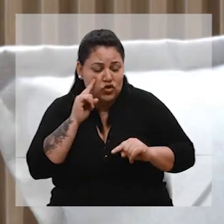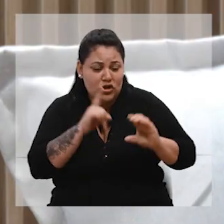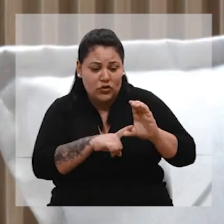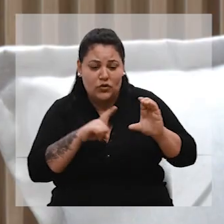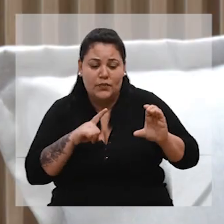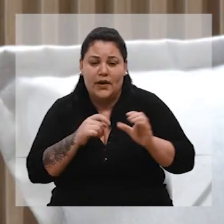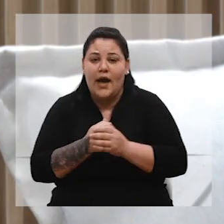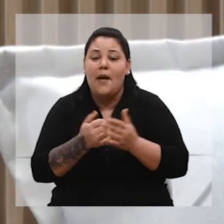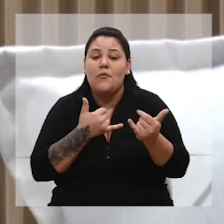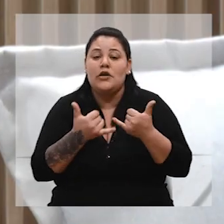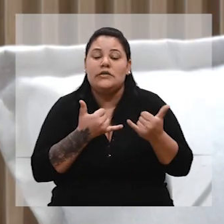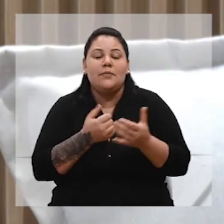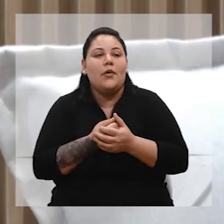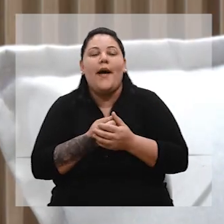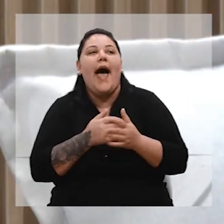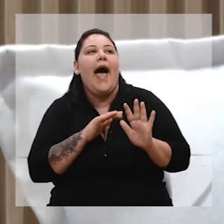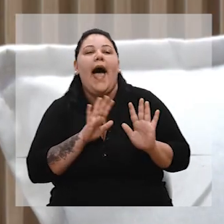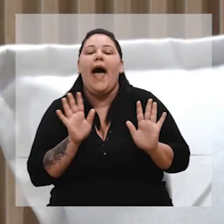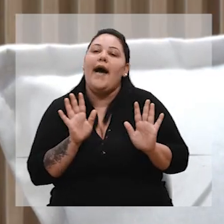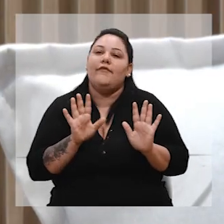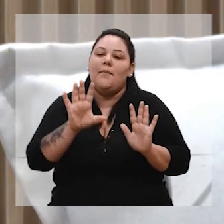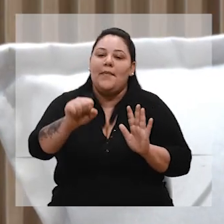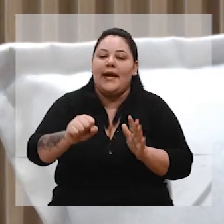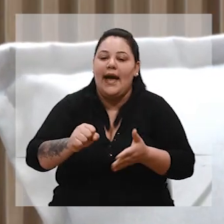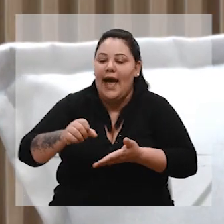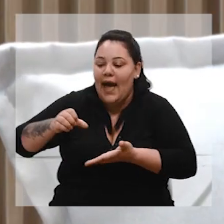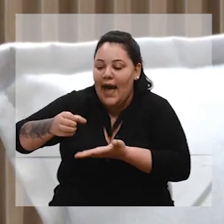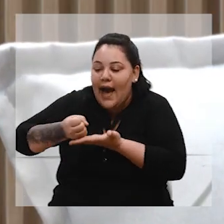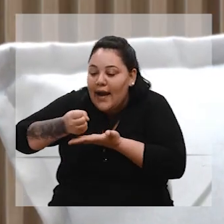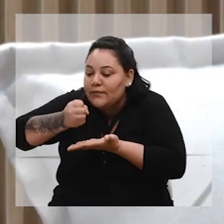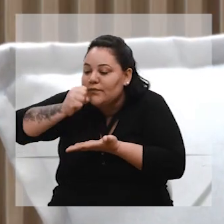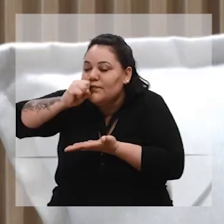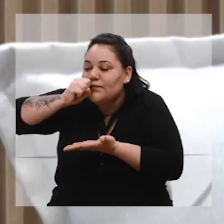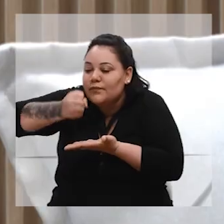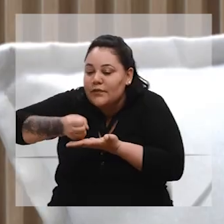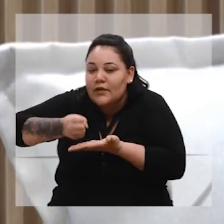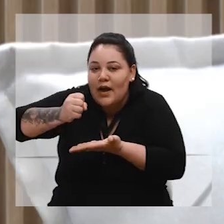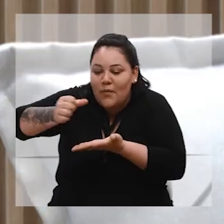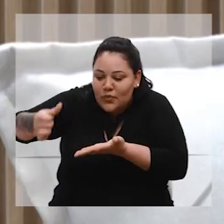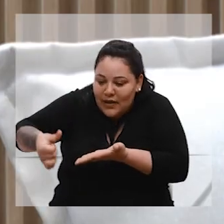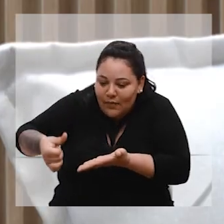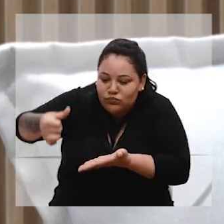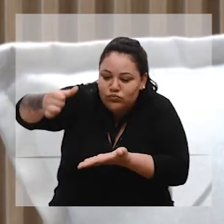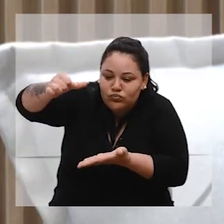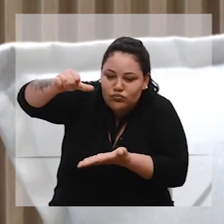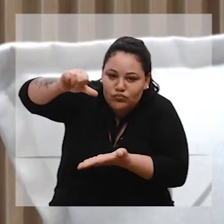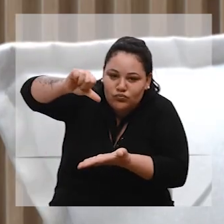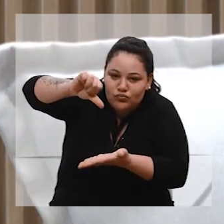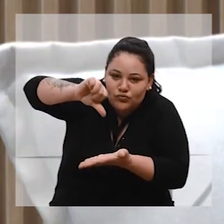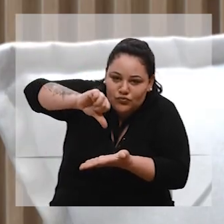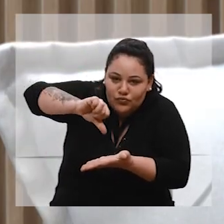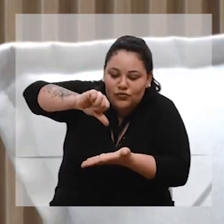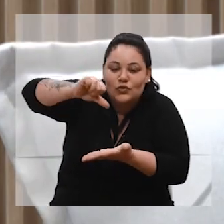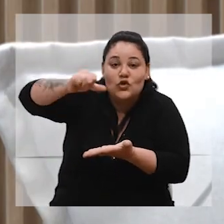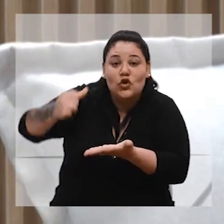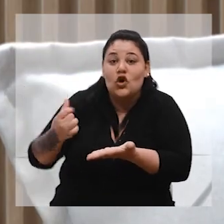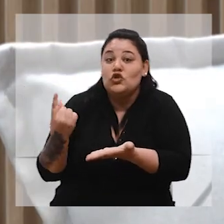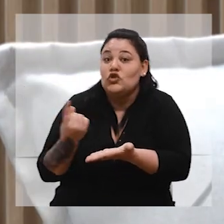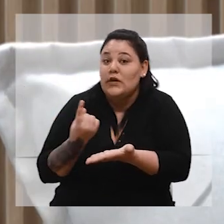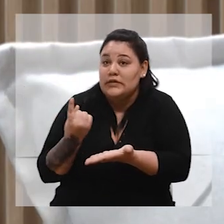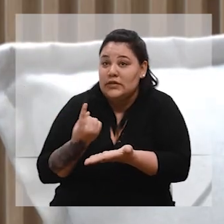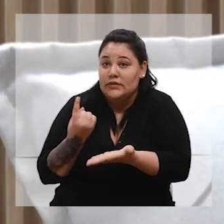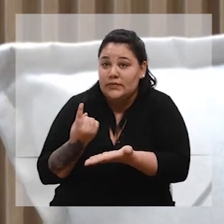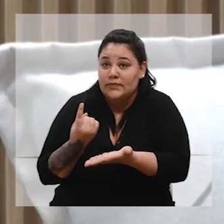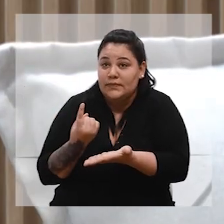exercícios de autonomia. Então ia lá assim, vamos pegar a canequinha, vamos colocar o líquido